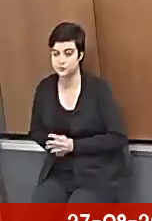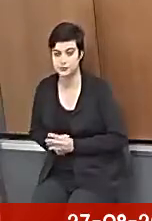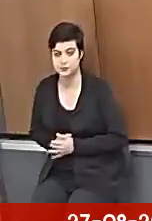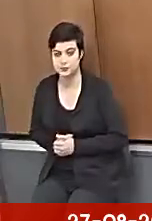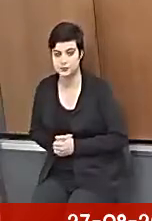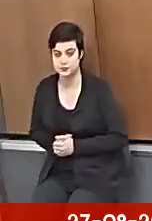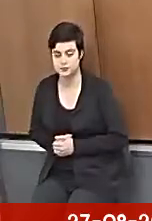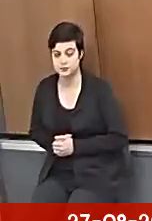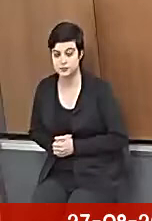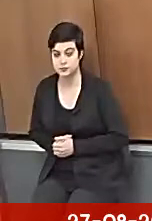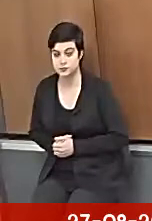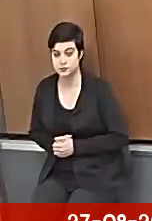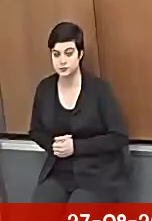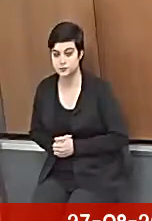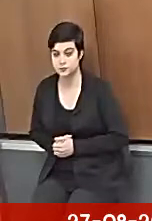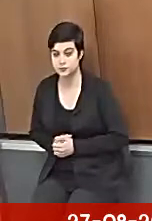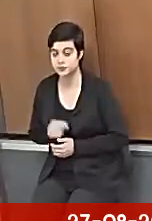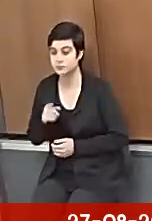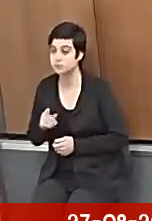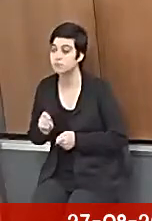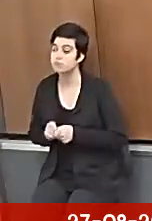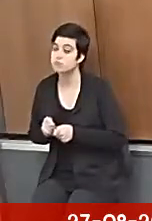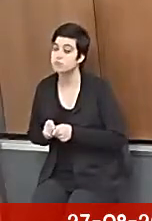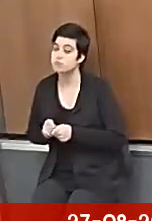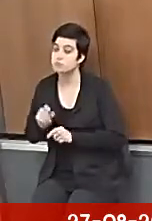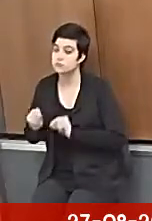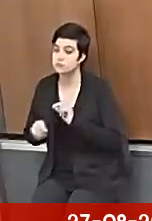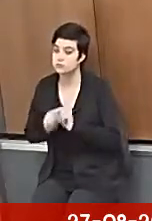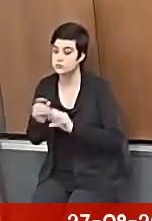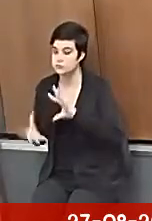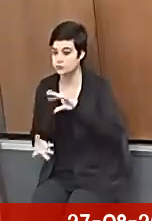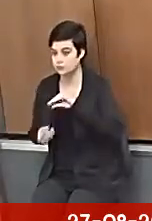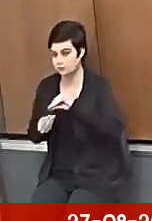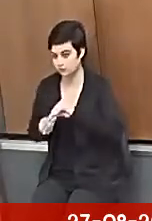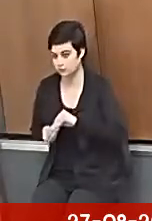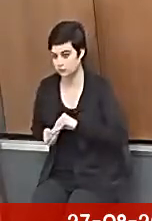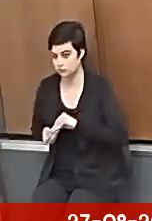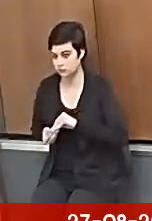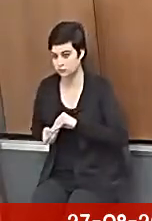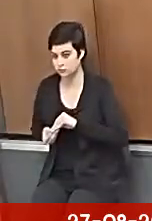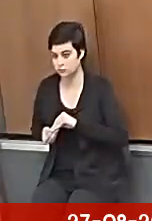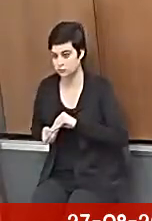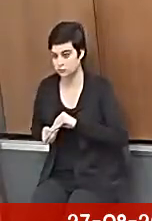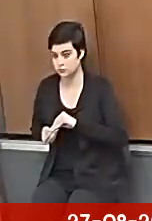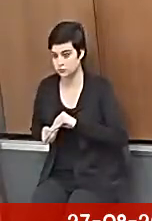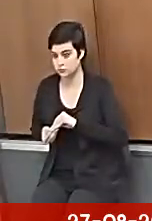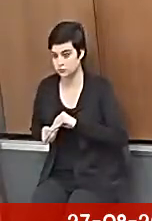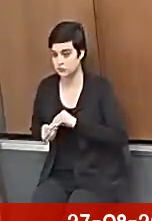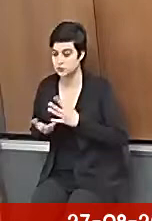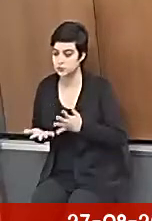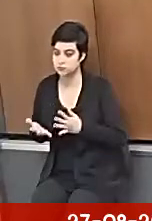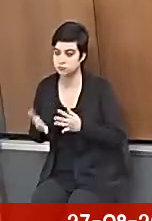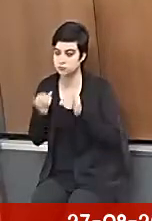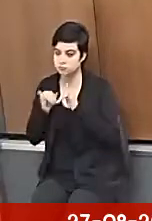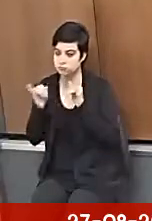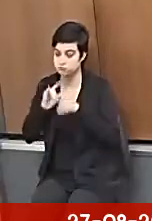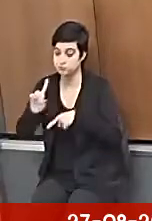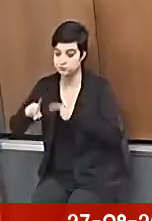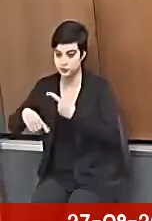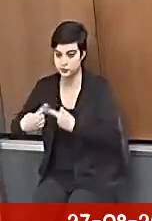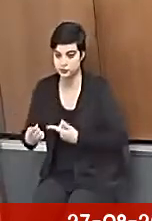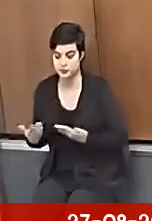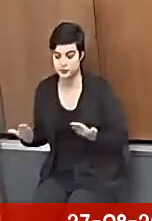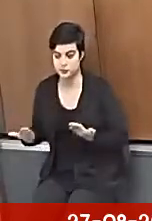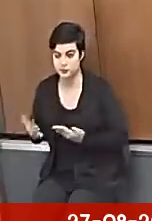da comissão que eu faça um pincel agem do rock sem problema o akatu é tão vou